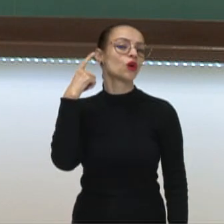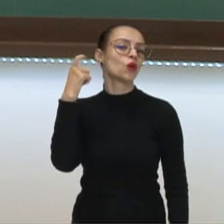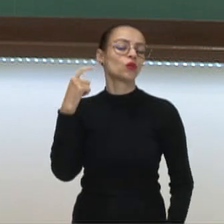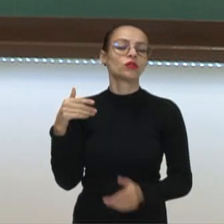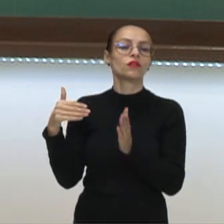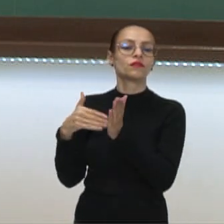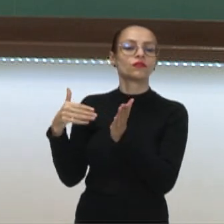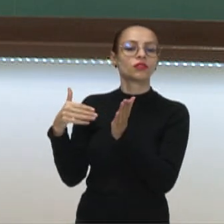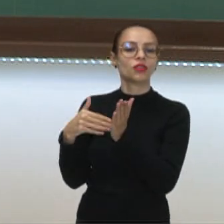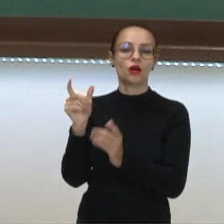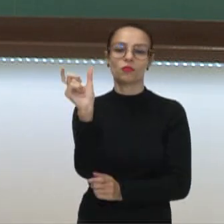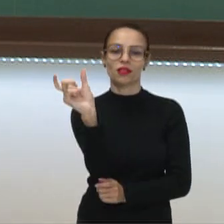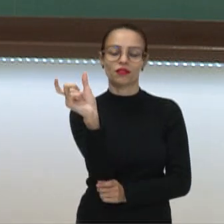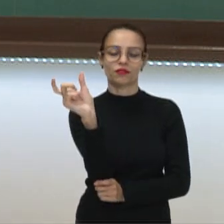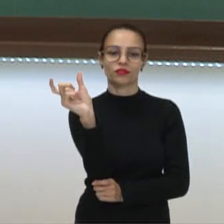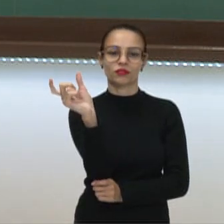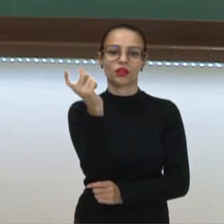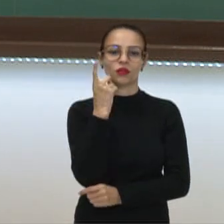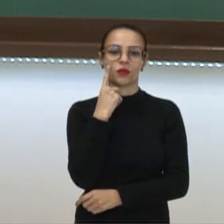né? Os sons finais, ó.